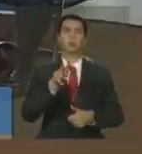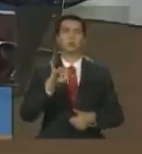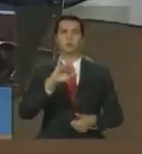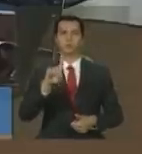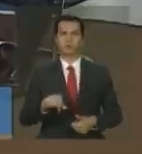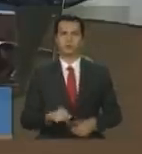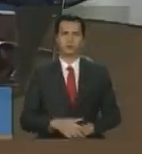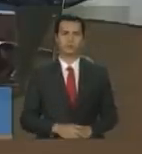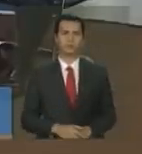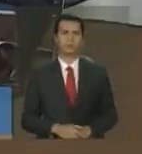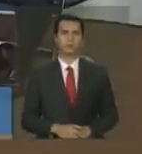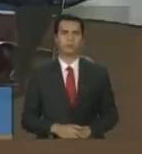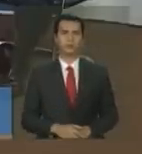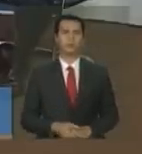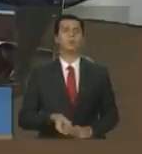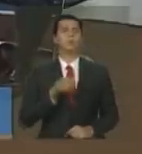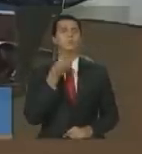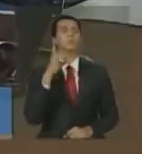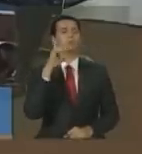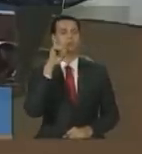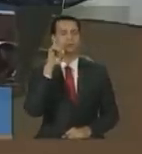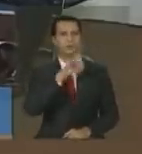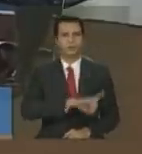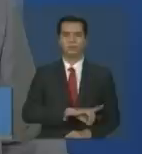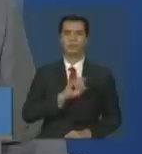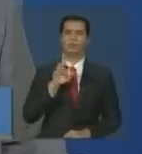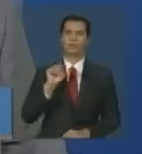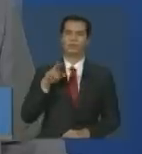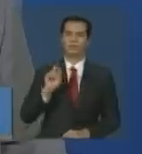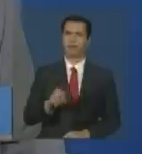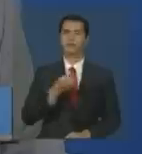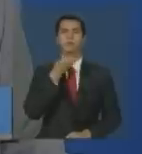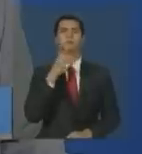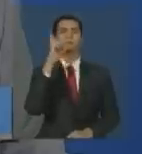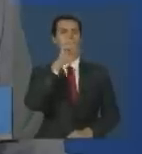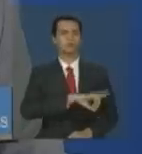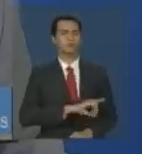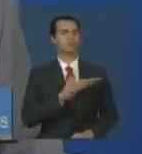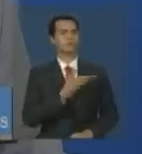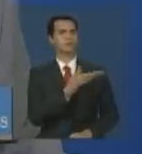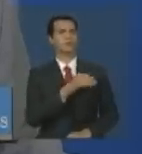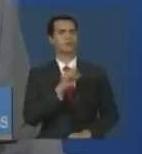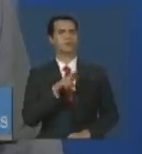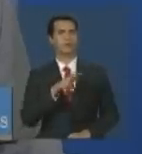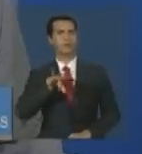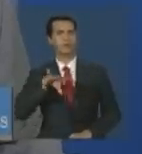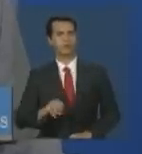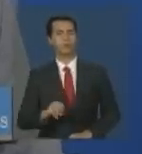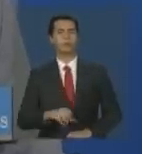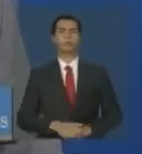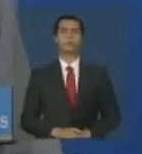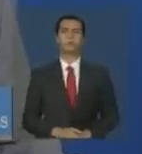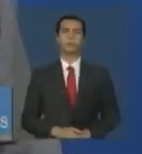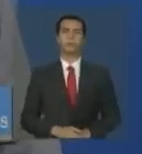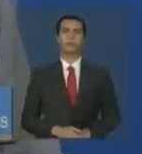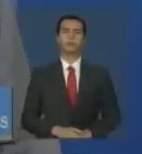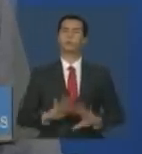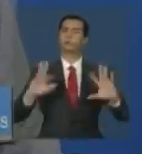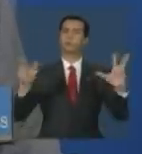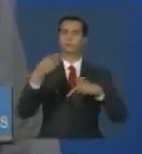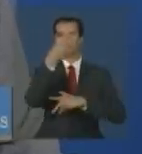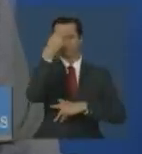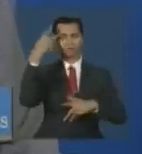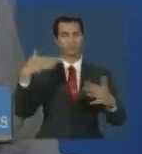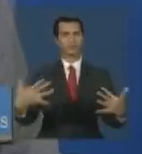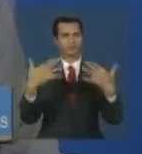Renata. Bom dia, Sérgio. Bom dia a todos que nos assistem, especialmente, né, aos técnicos e gestores